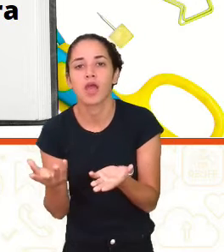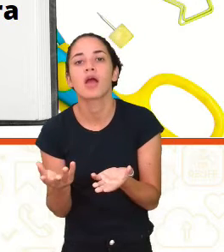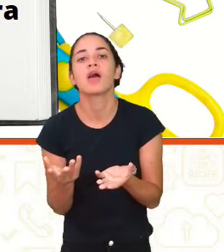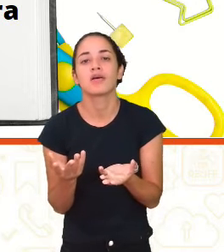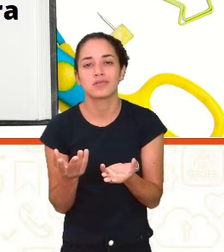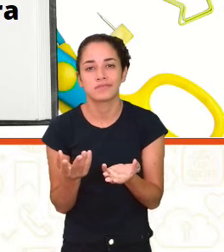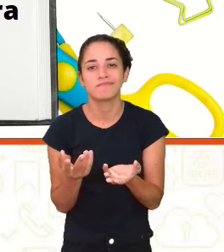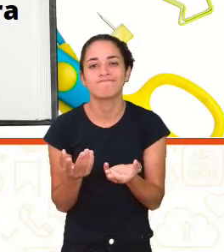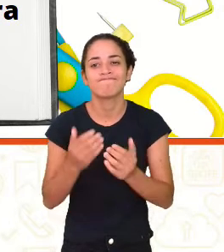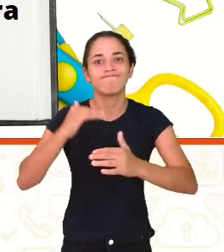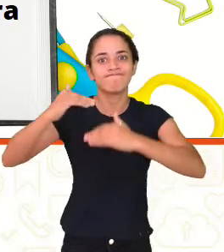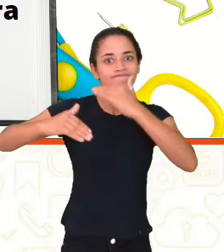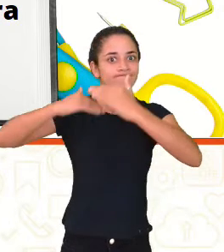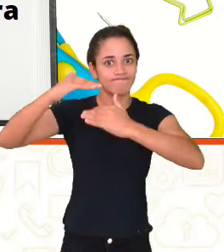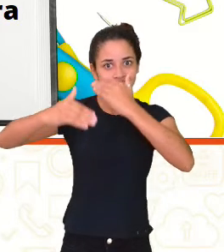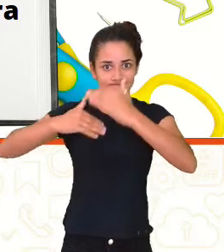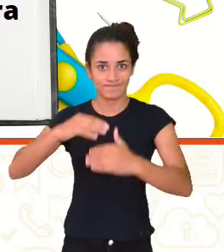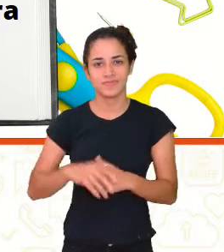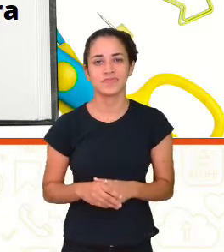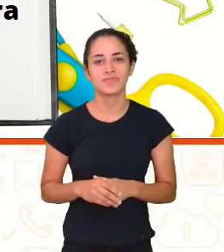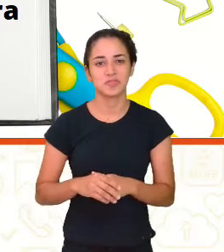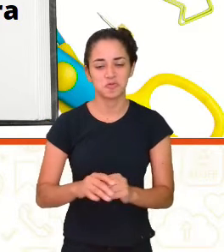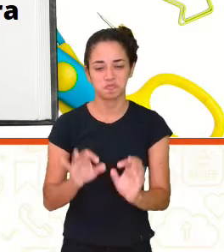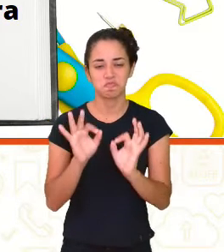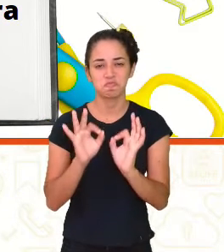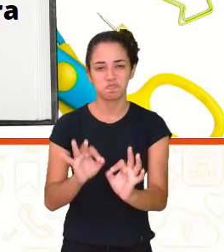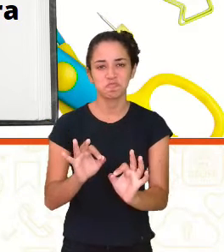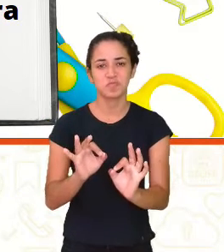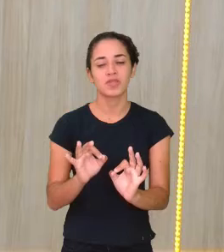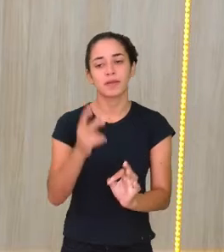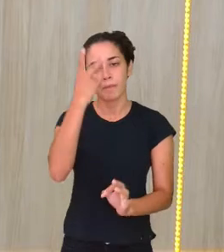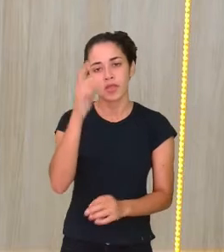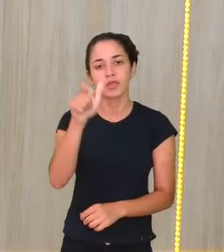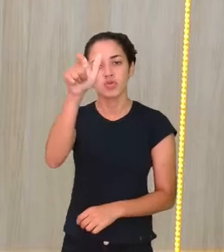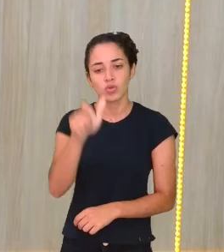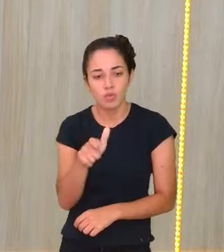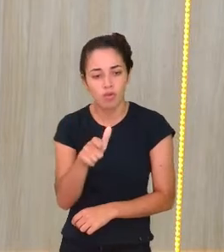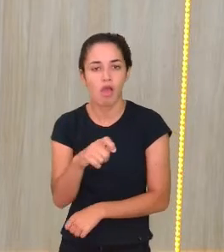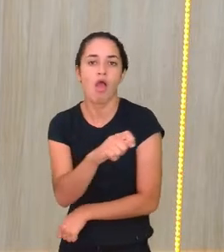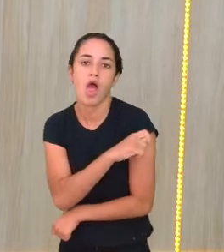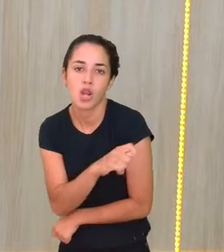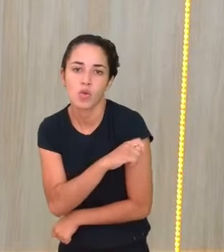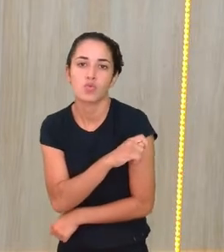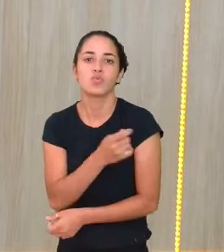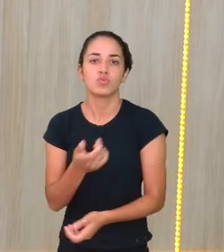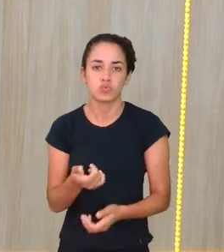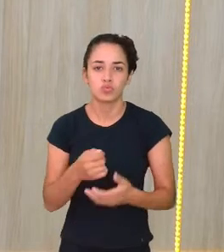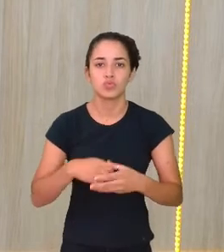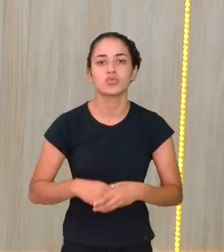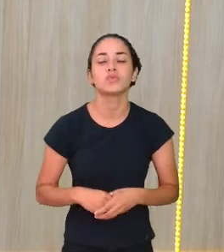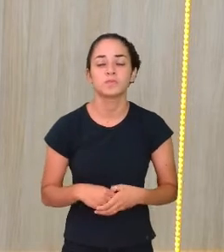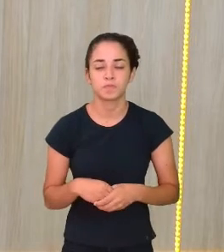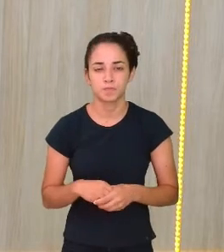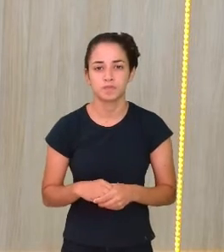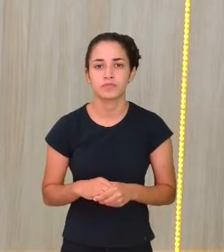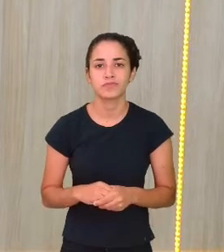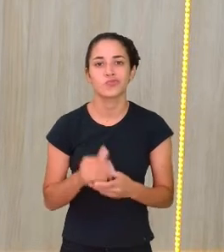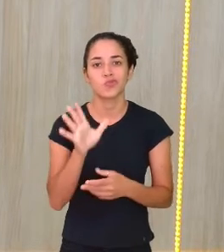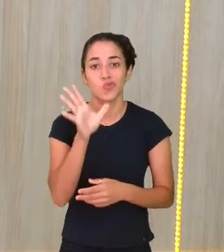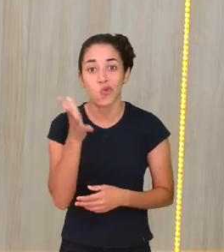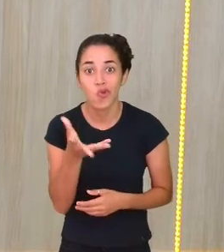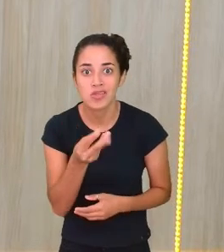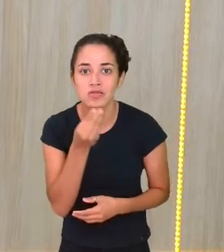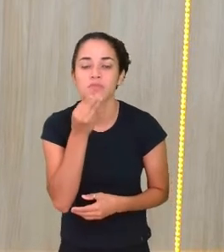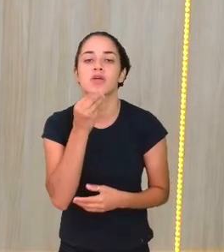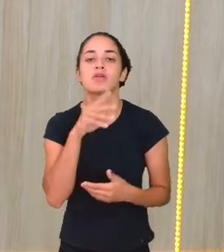oferece esse desenvolvimento pleno do ser, do estudante, do ser, do fazer, do